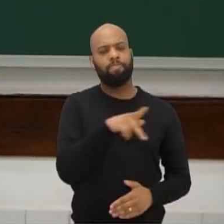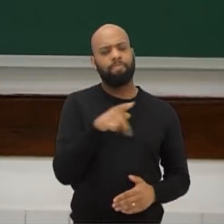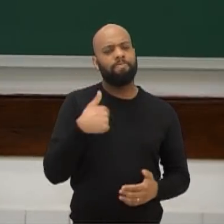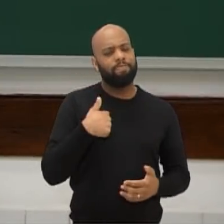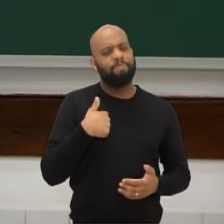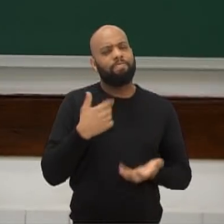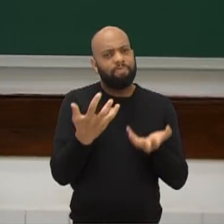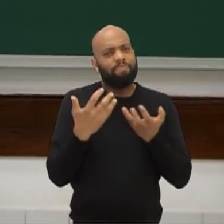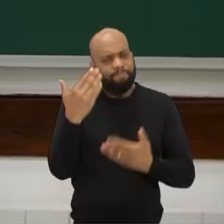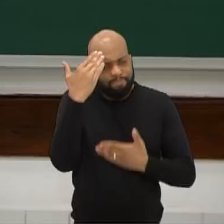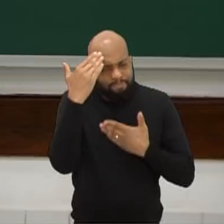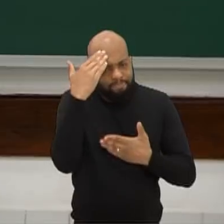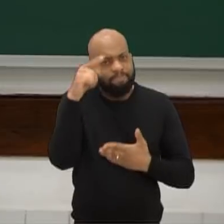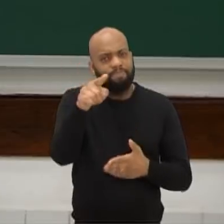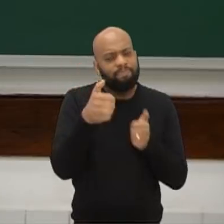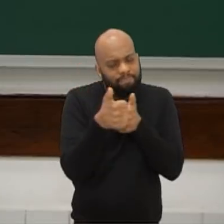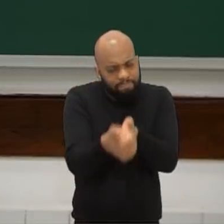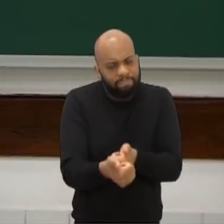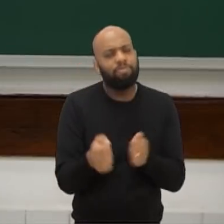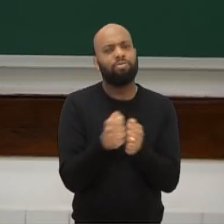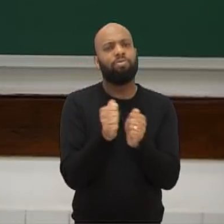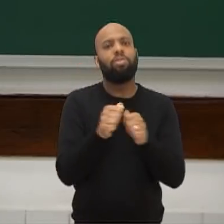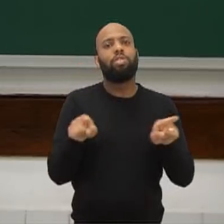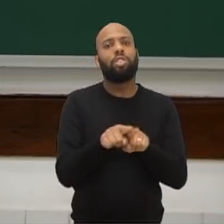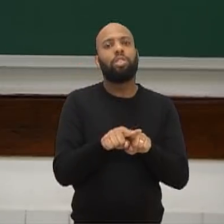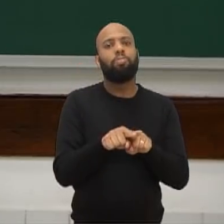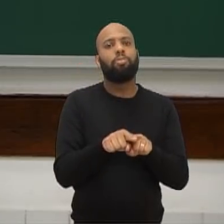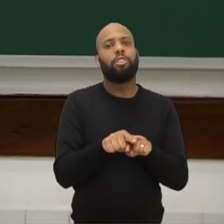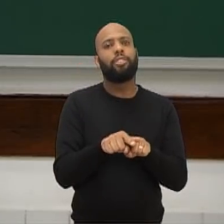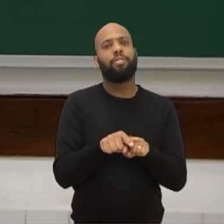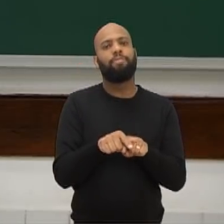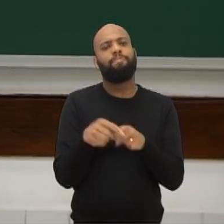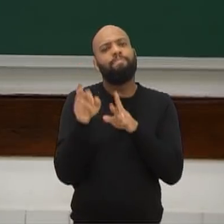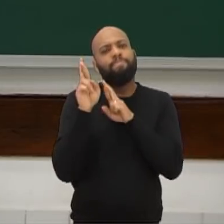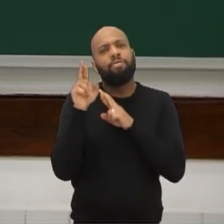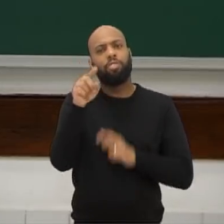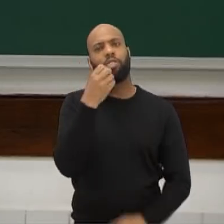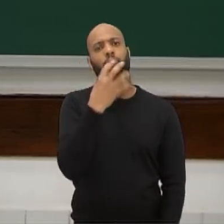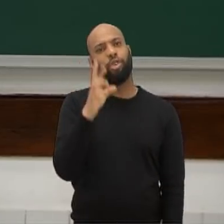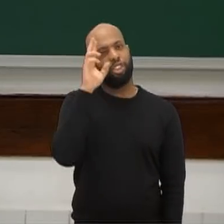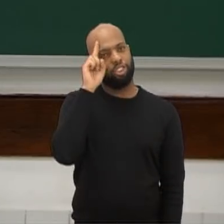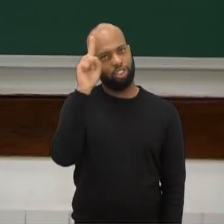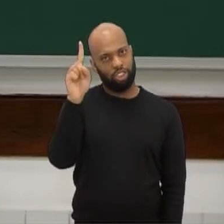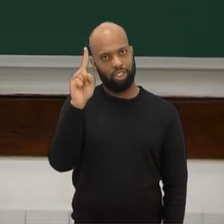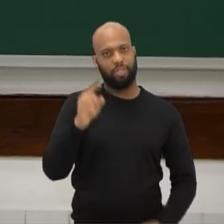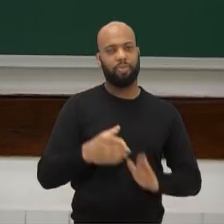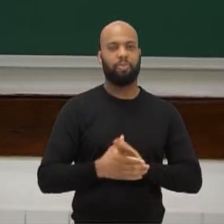de agradecer o acompanhamento de vocês e desejar a vocês aí um ótimo dia.